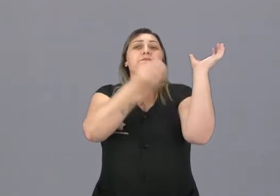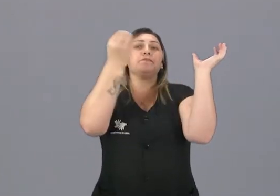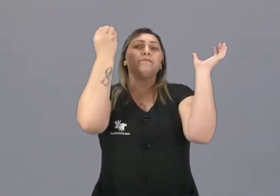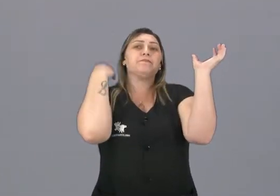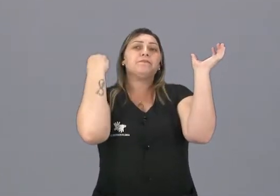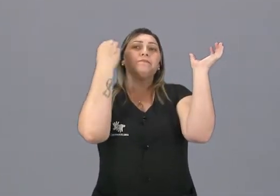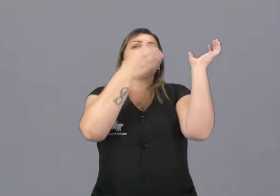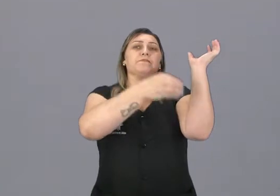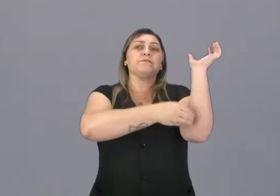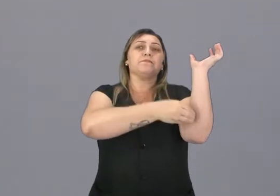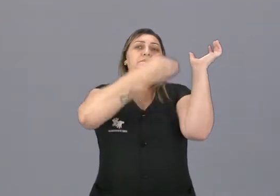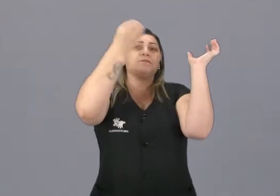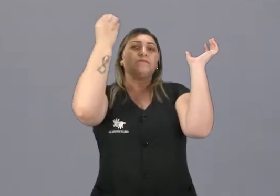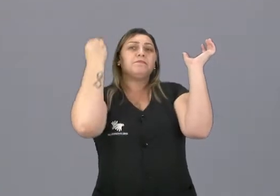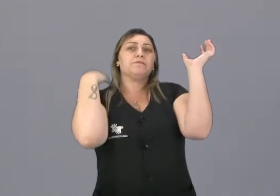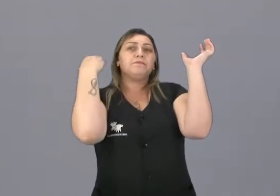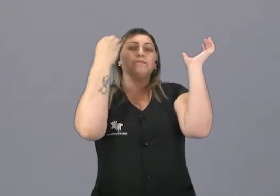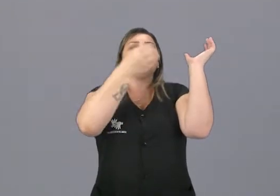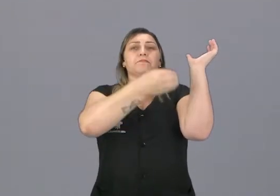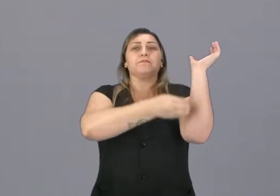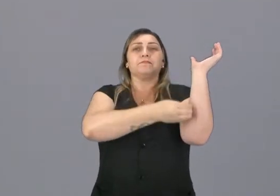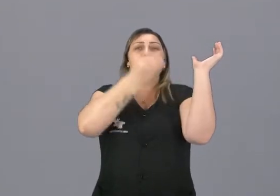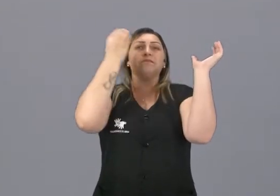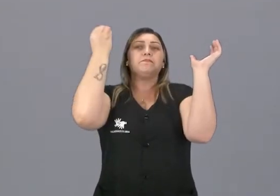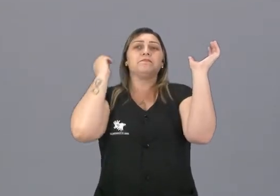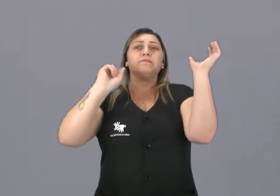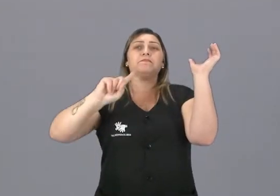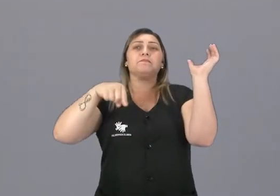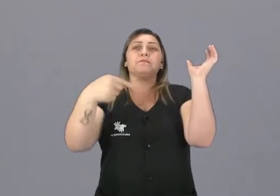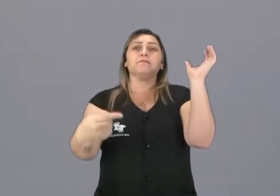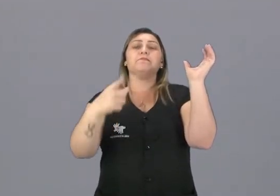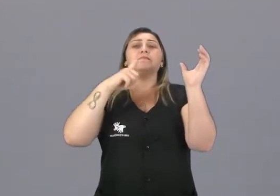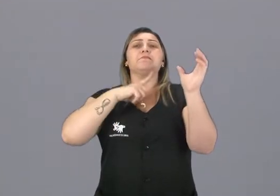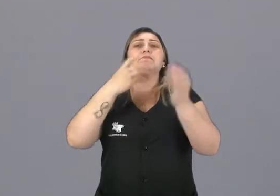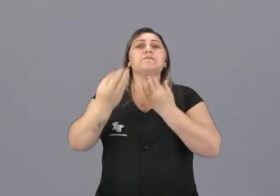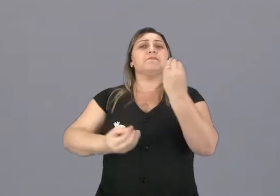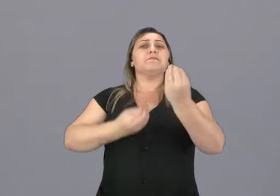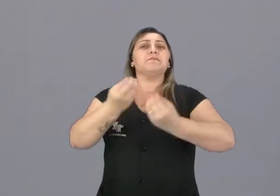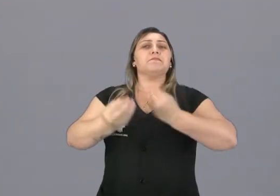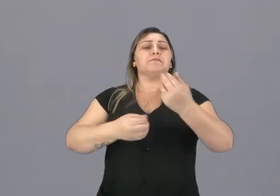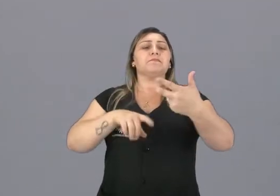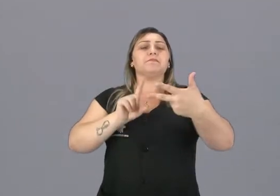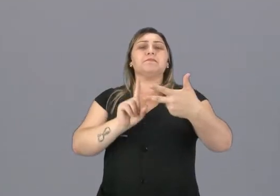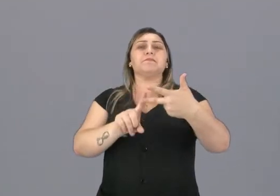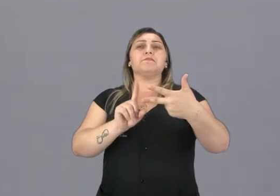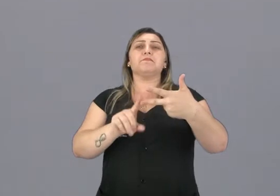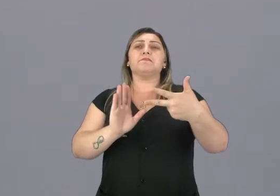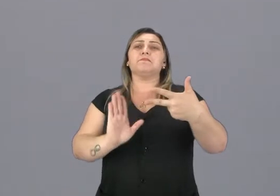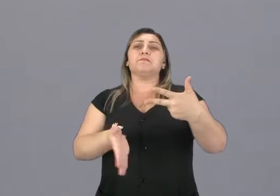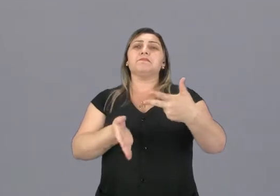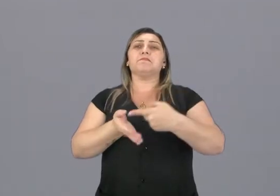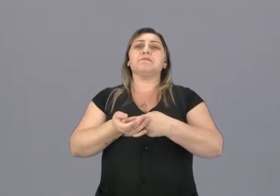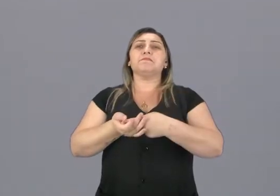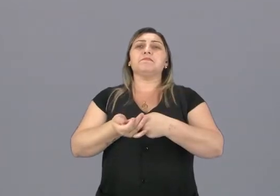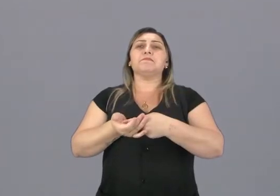certo? Depois aqui temos como? Temos já o